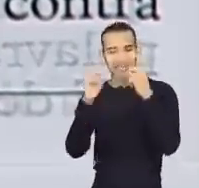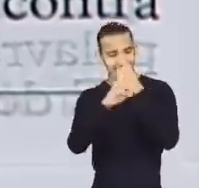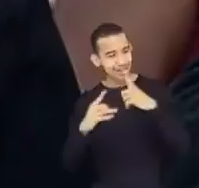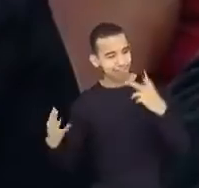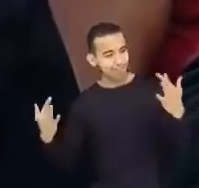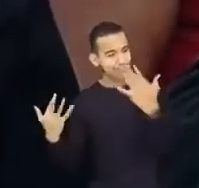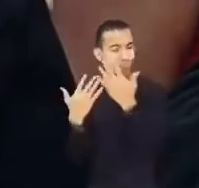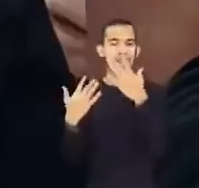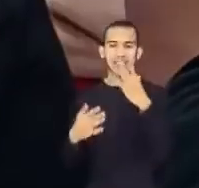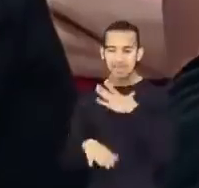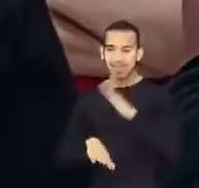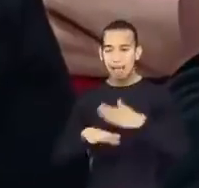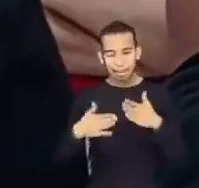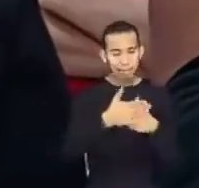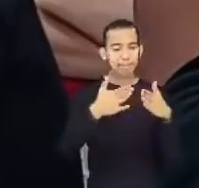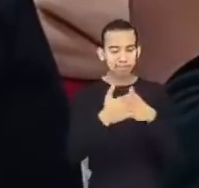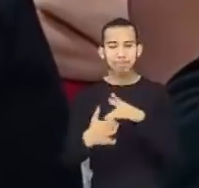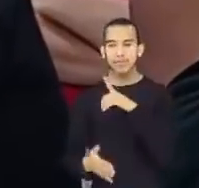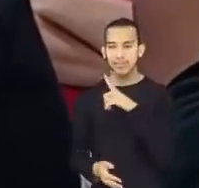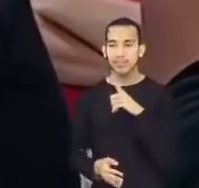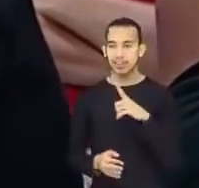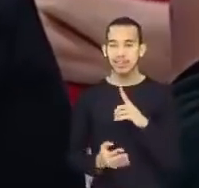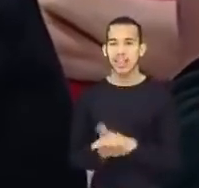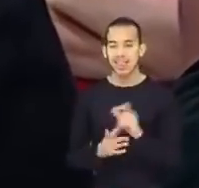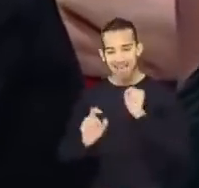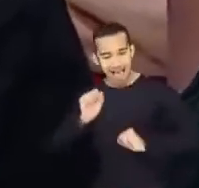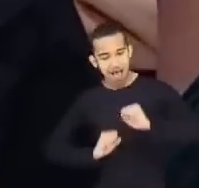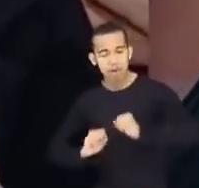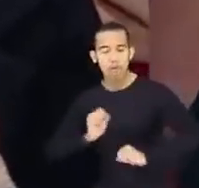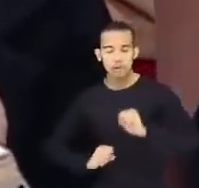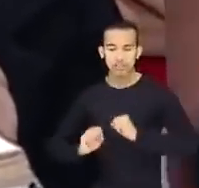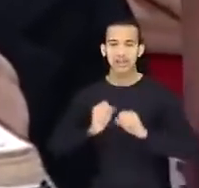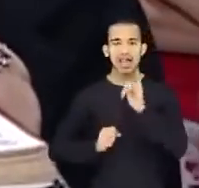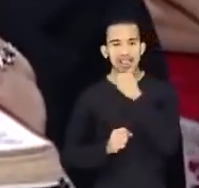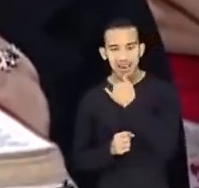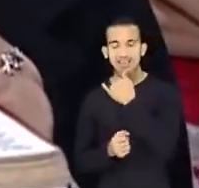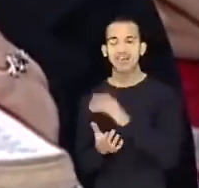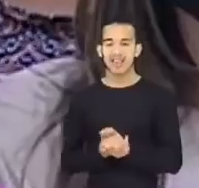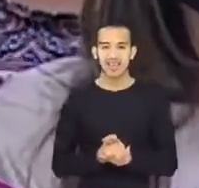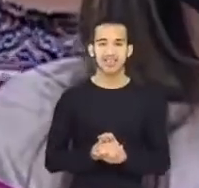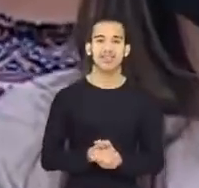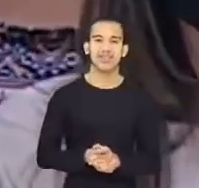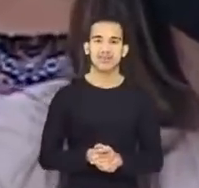adversidades, os obstáculos, as angústias, tristezas.